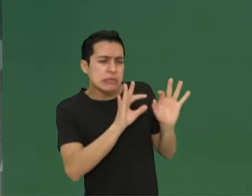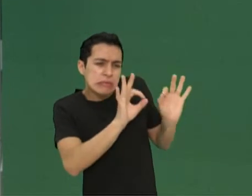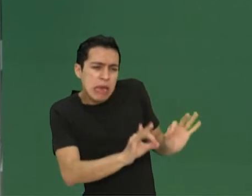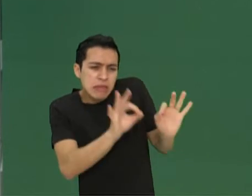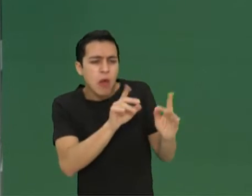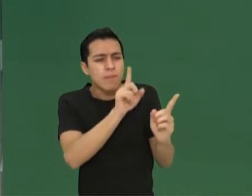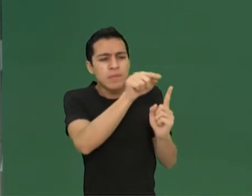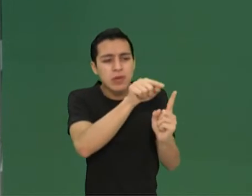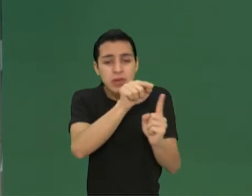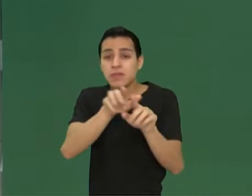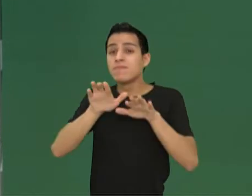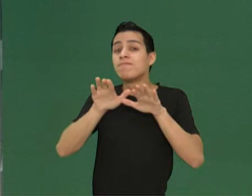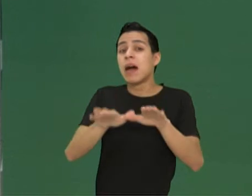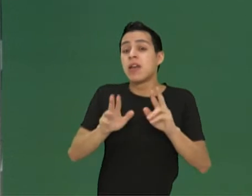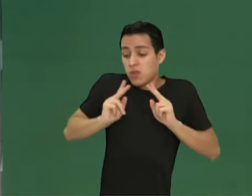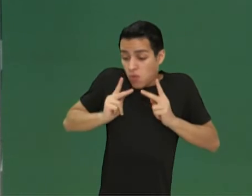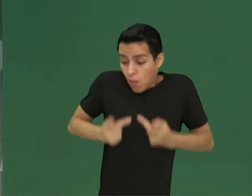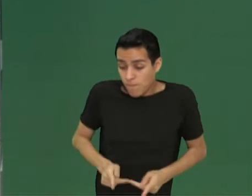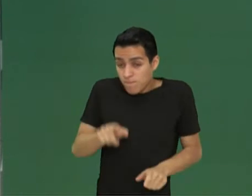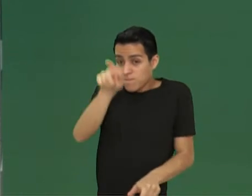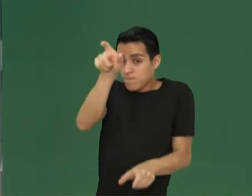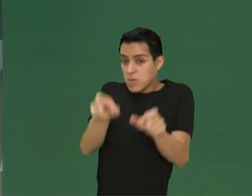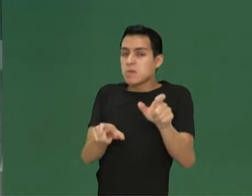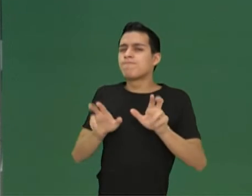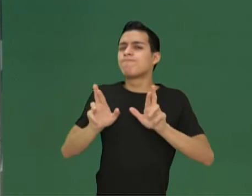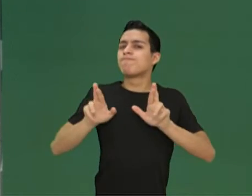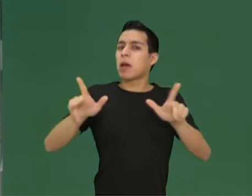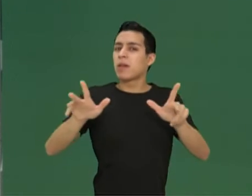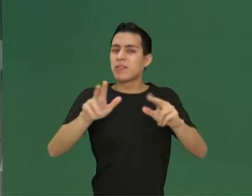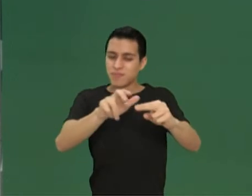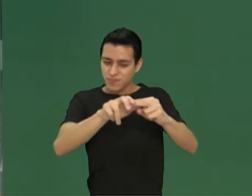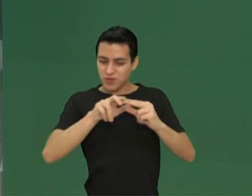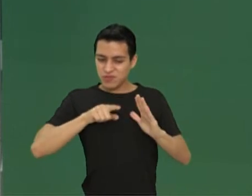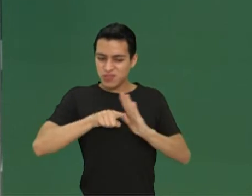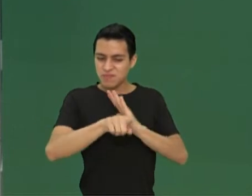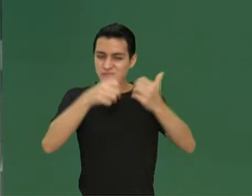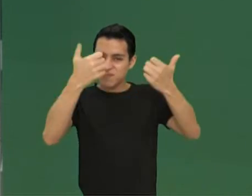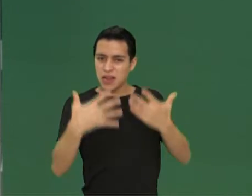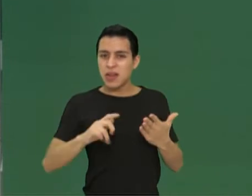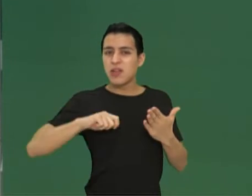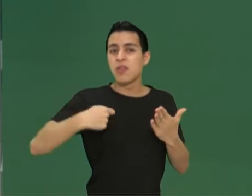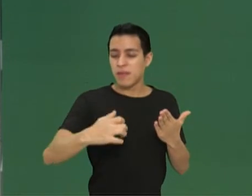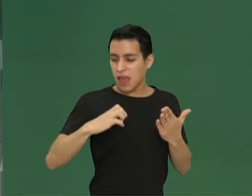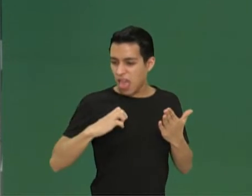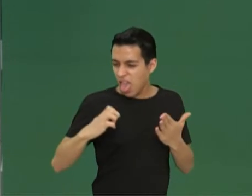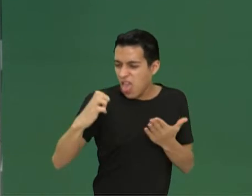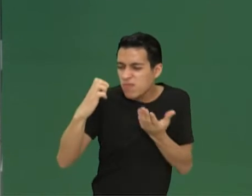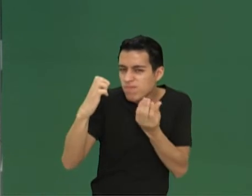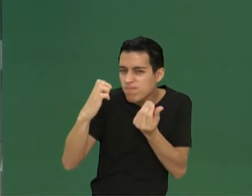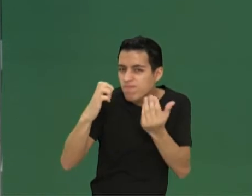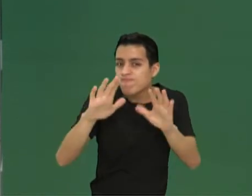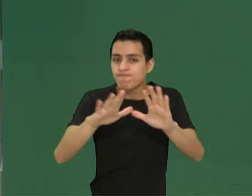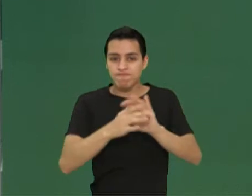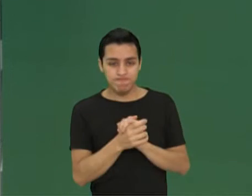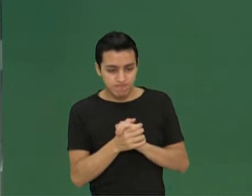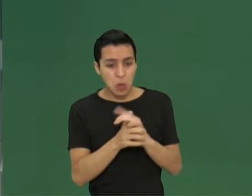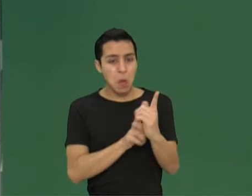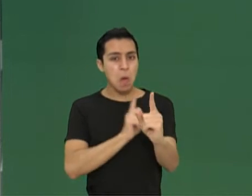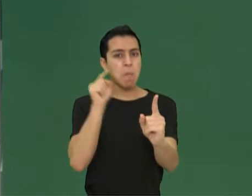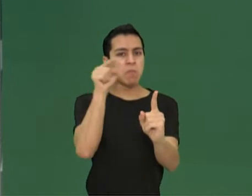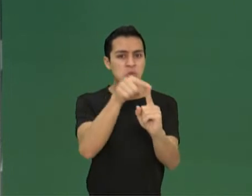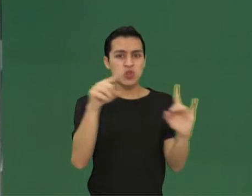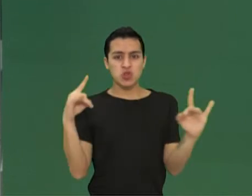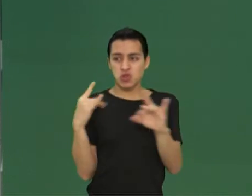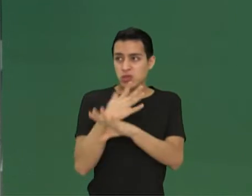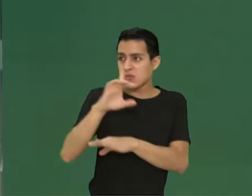ser humano é um pouquinho diferente, e aqui sim, né, se aprofundamos na ética, tá? Porque com o ser humano esse fim já não está